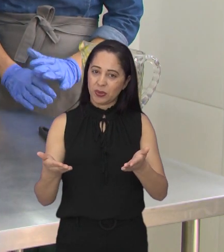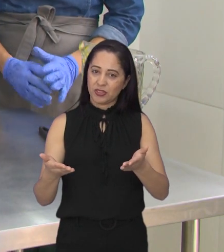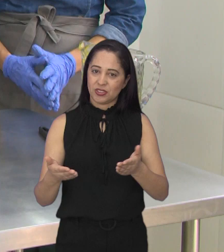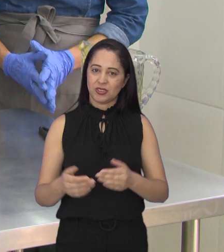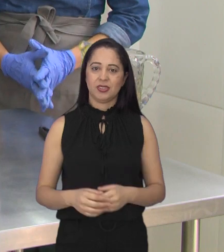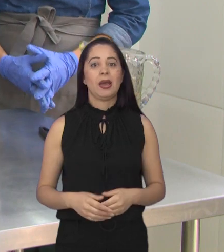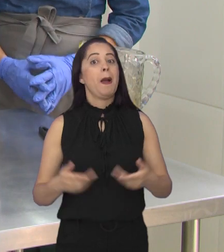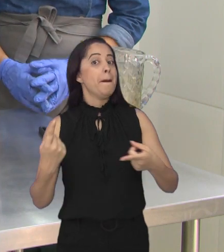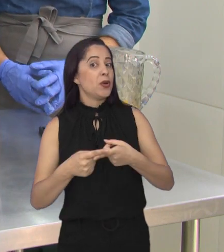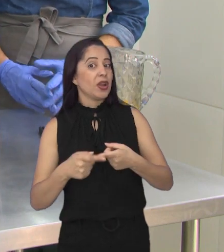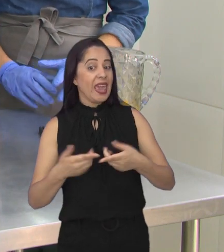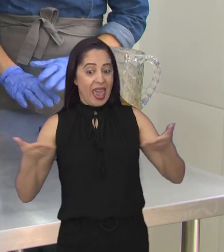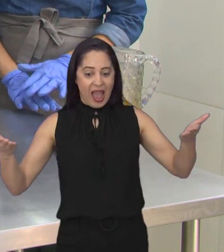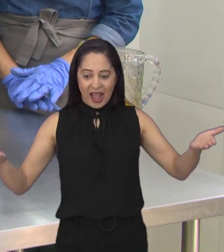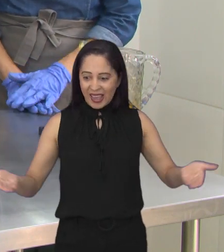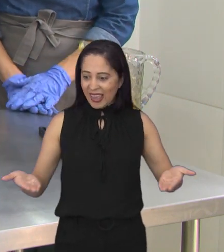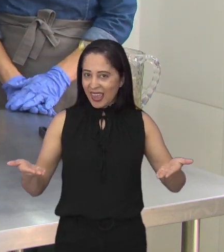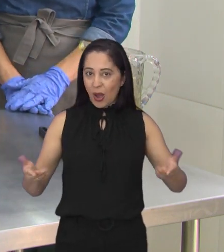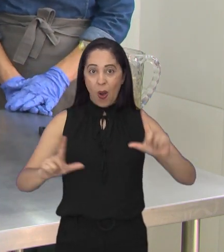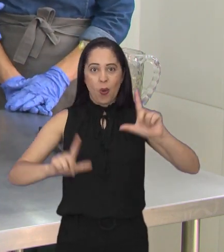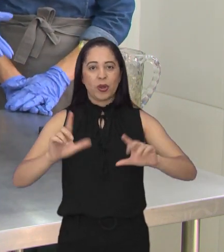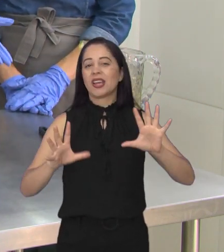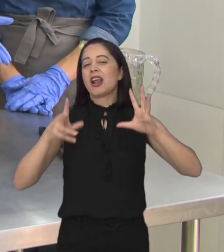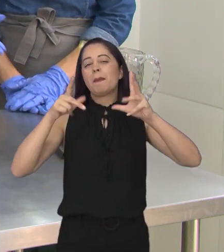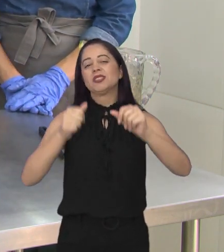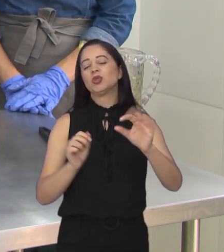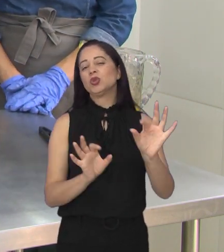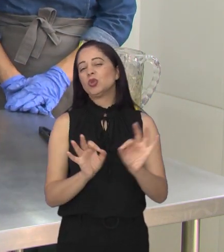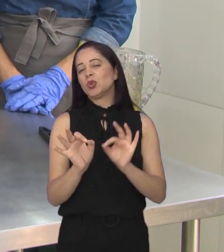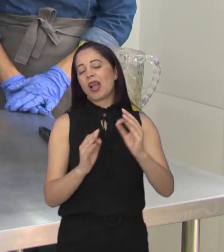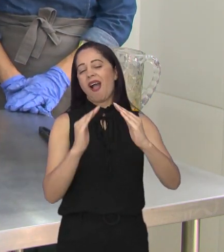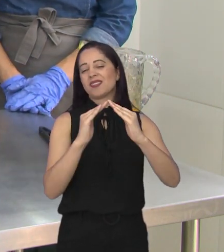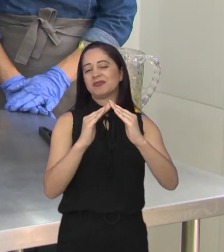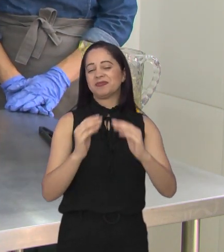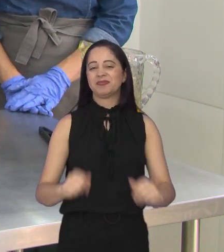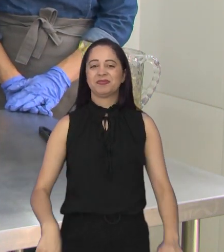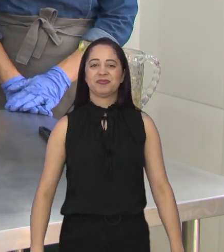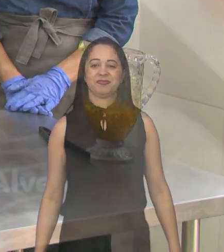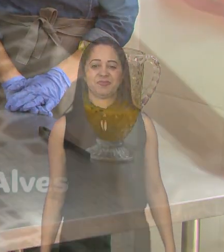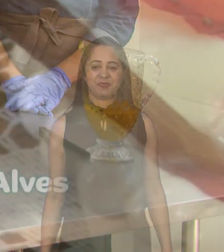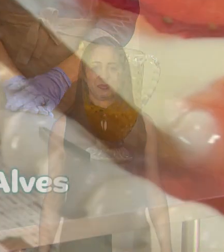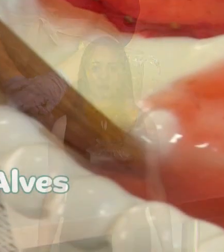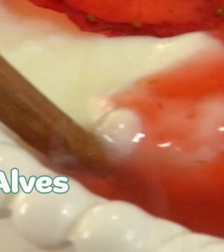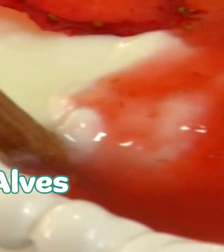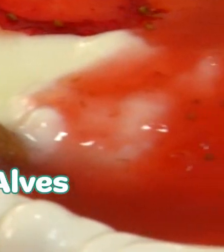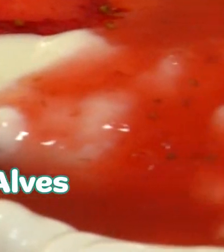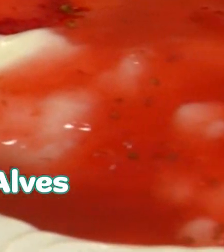mais um final do nosso programa de hoje, porque aqui tudo é feito em casa.